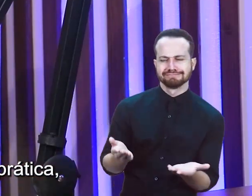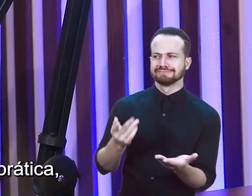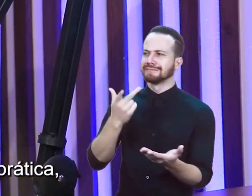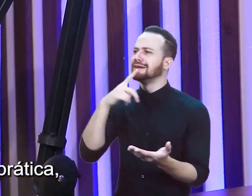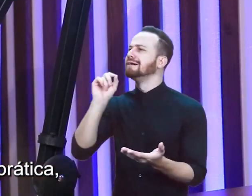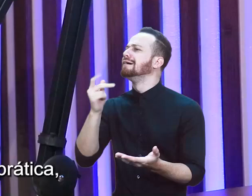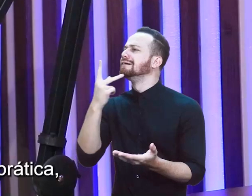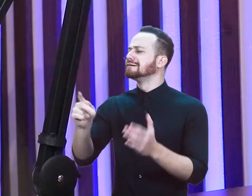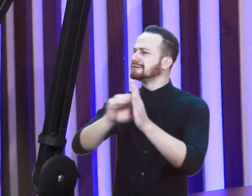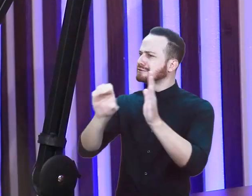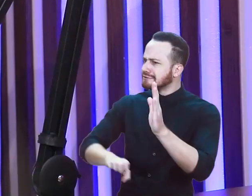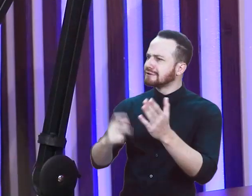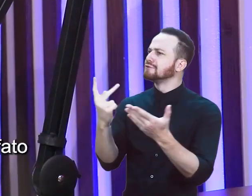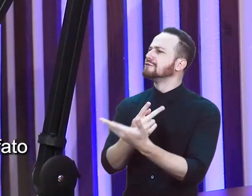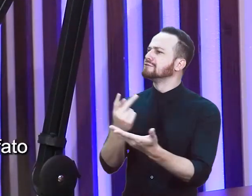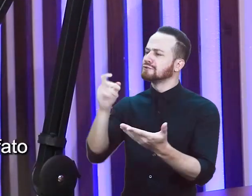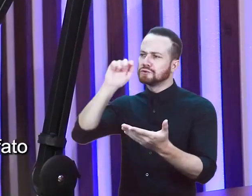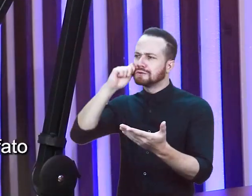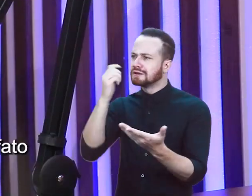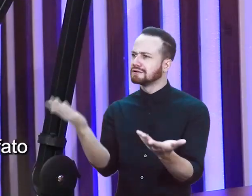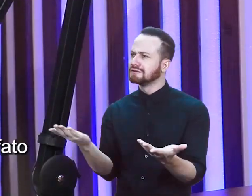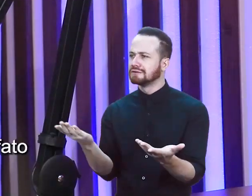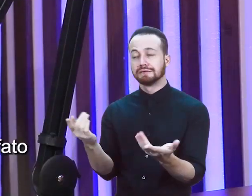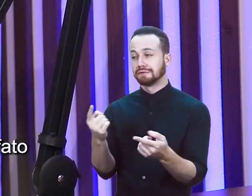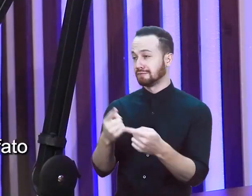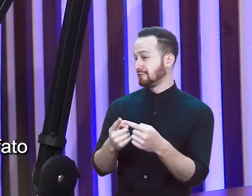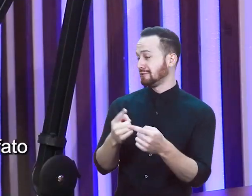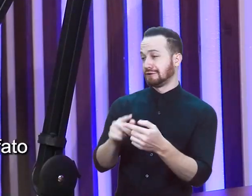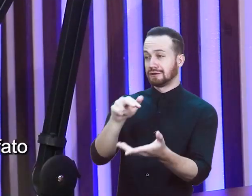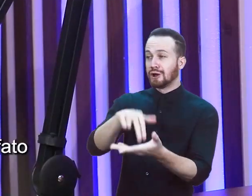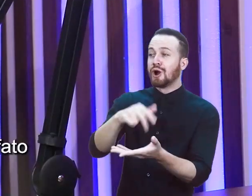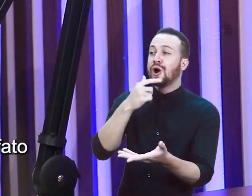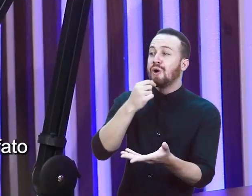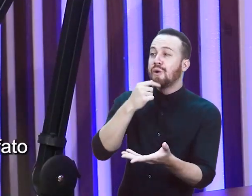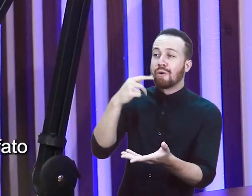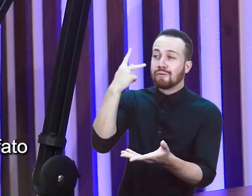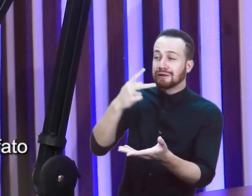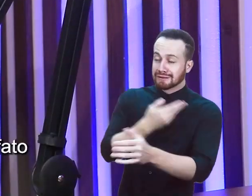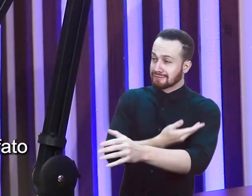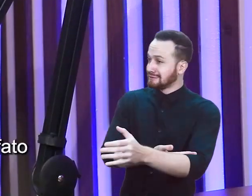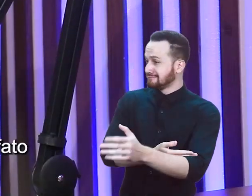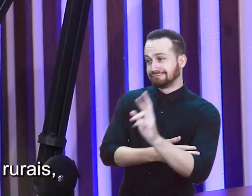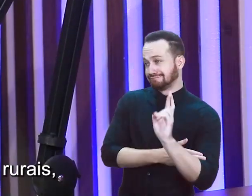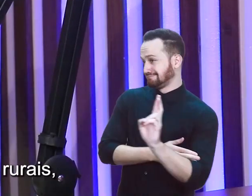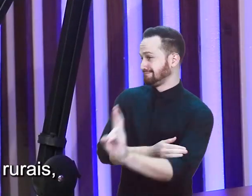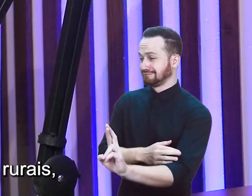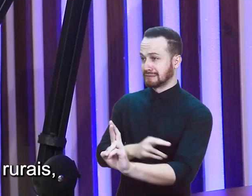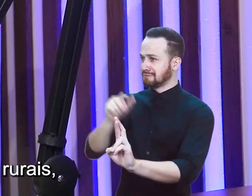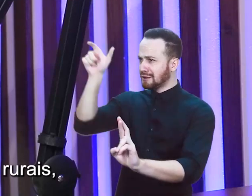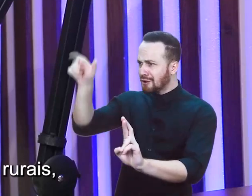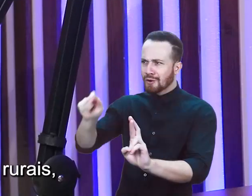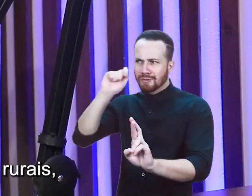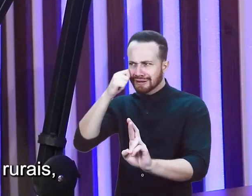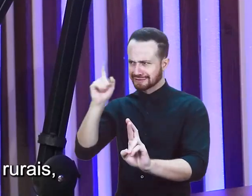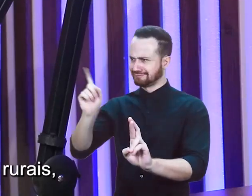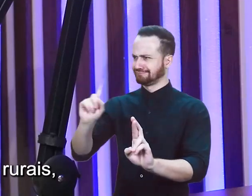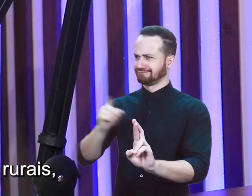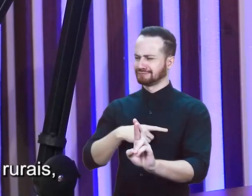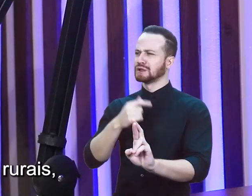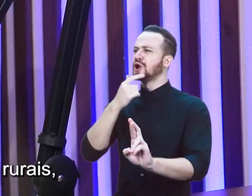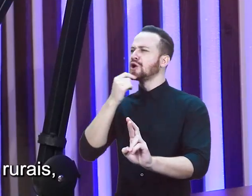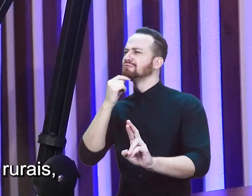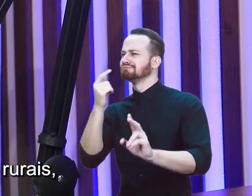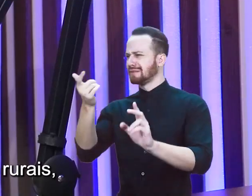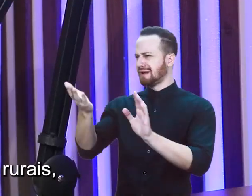que tem dele na prática? Porque ele não representa, de fato, aquilo que o povo preto espera. Os